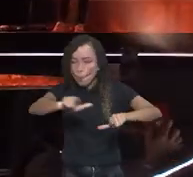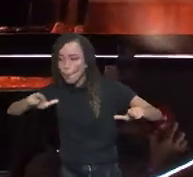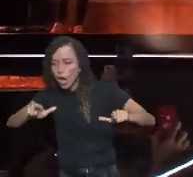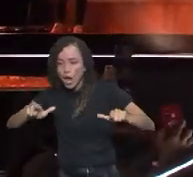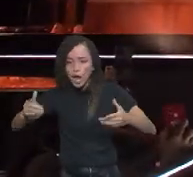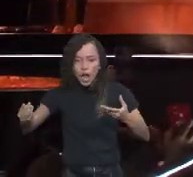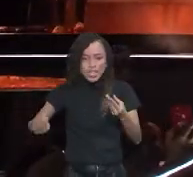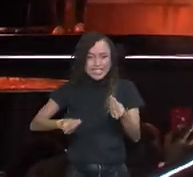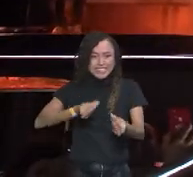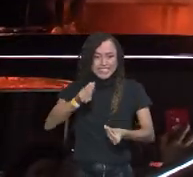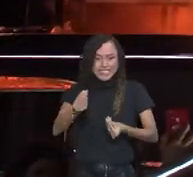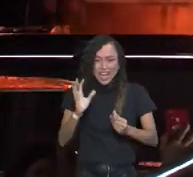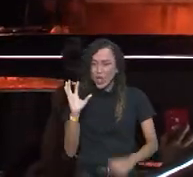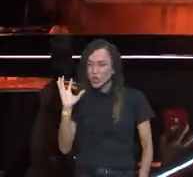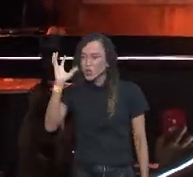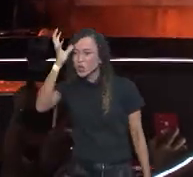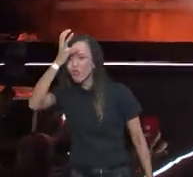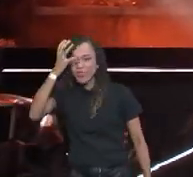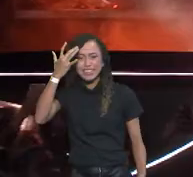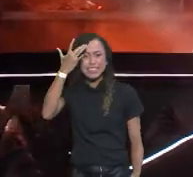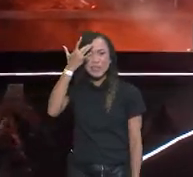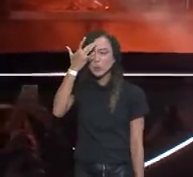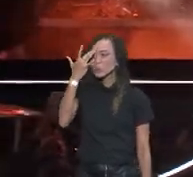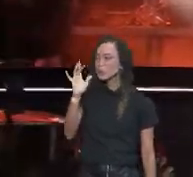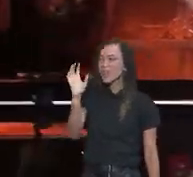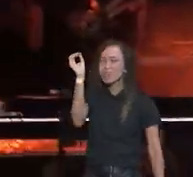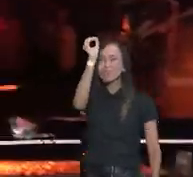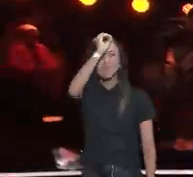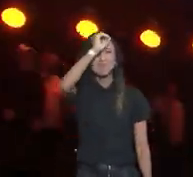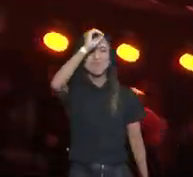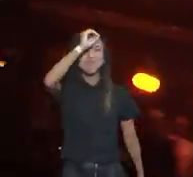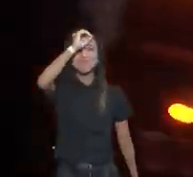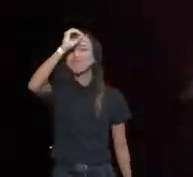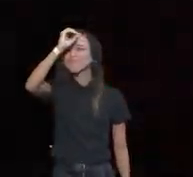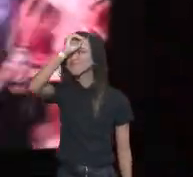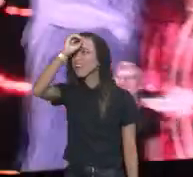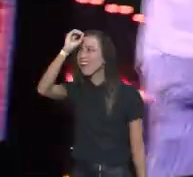e não der certo eu me encontrar